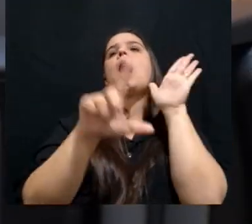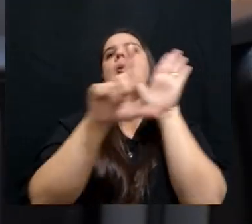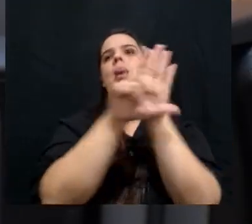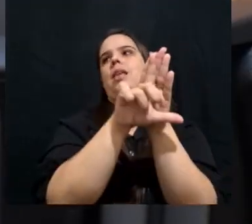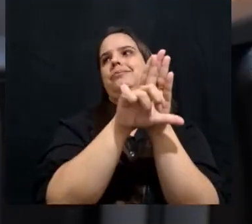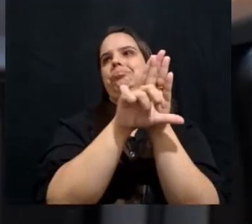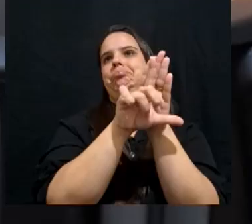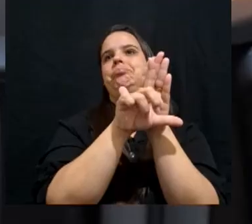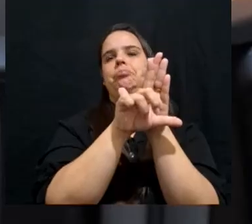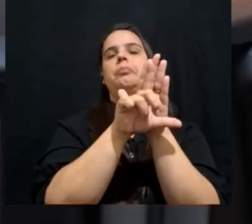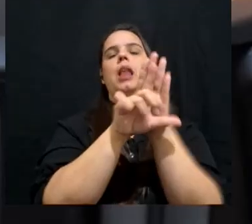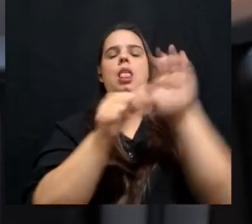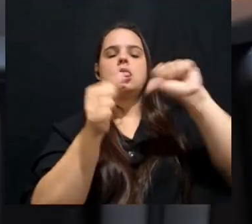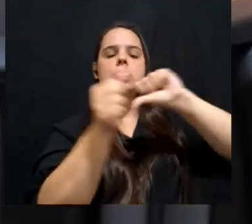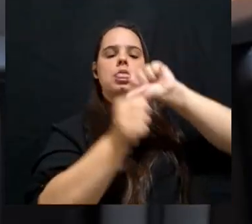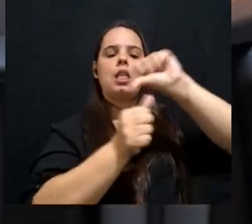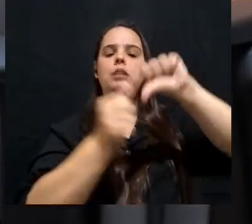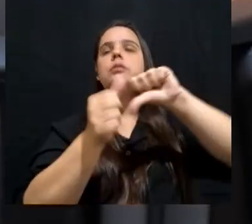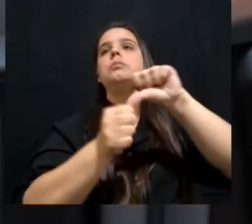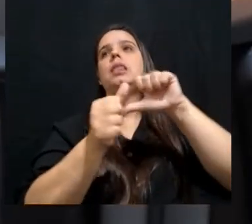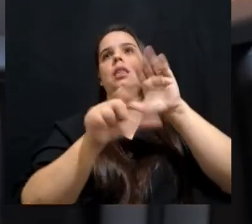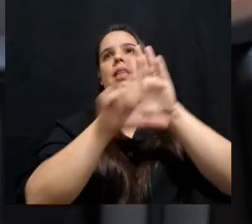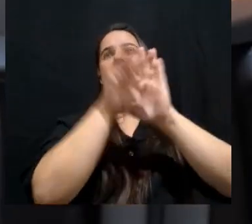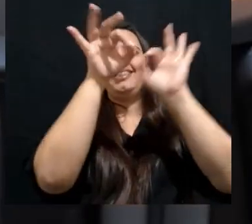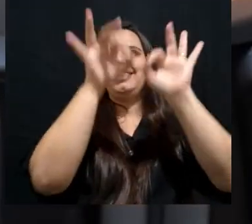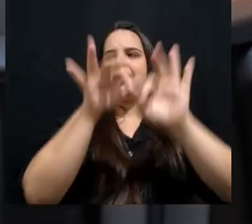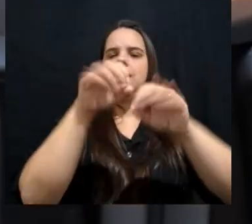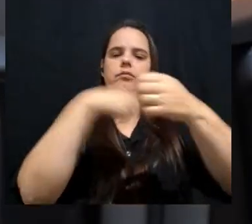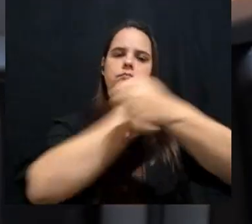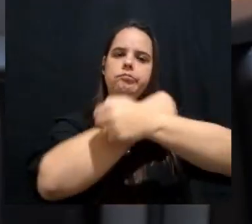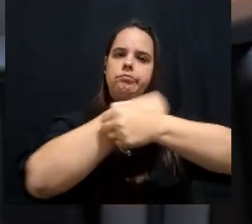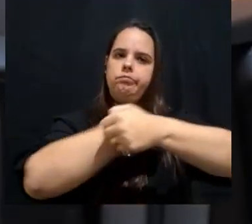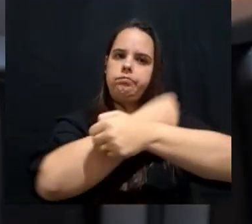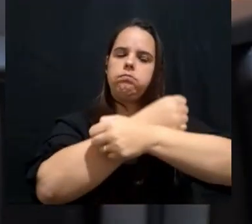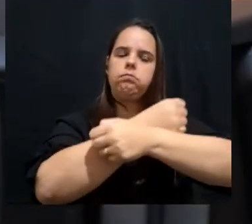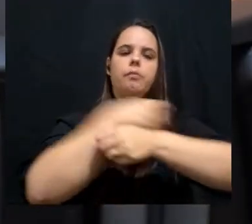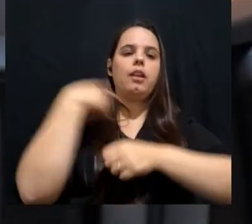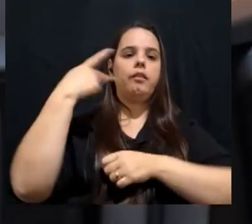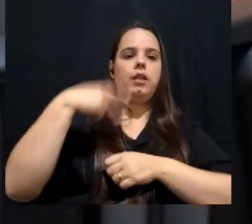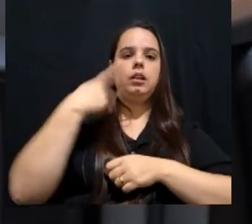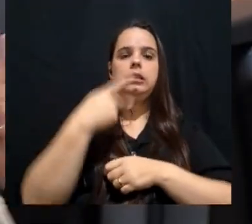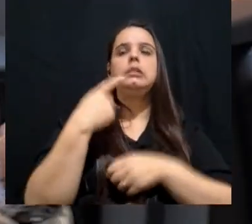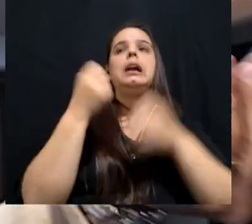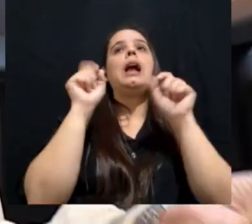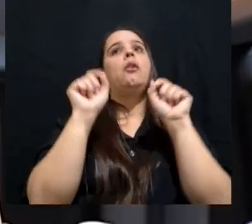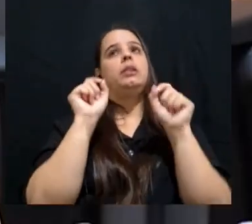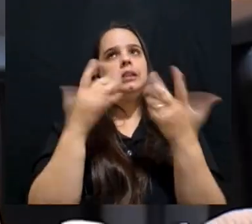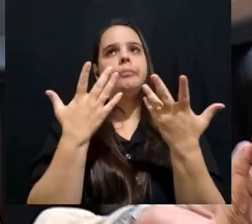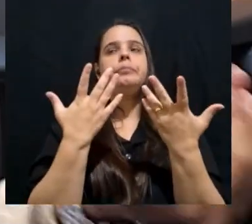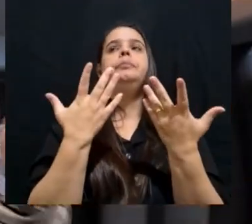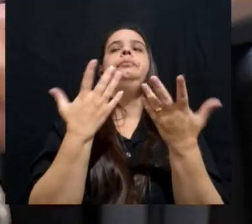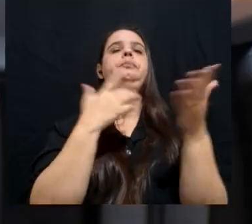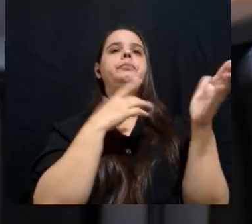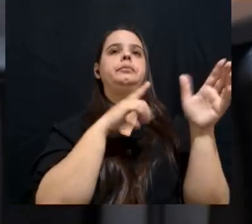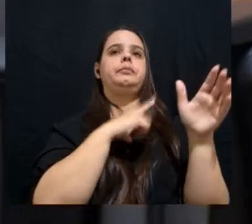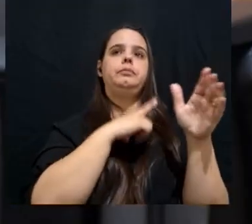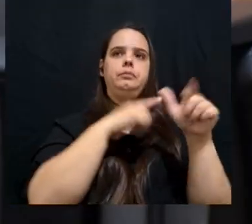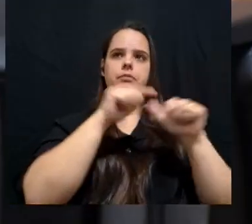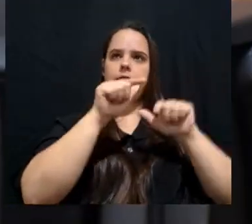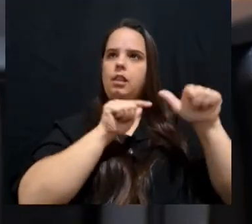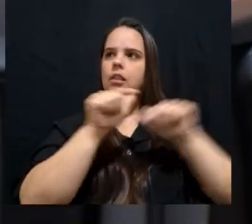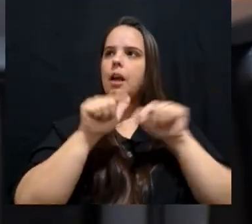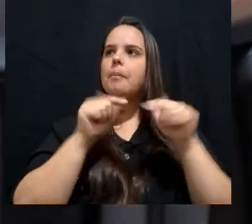categoria, né? E o vereador é assim, ele tem os instrumentos de trabalho. Sim. Então a moção, nesse